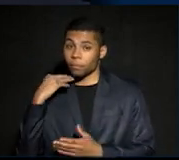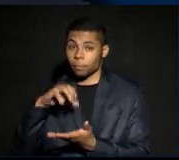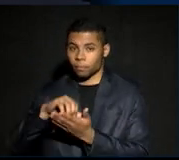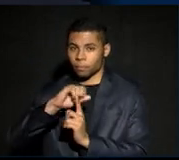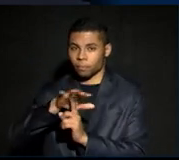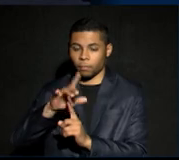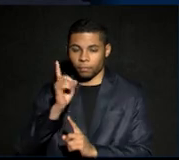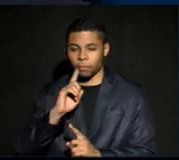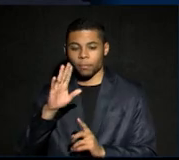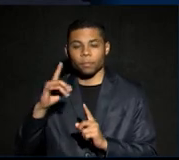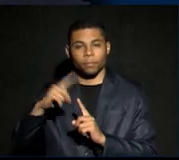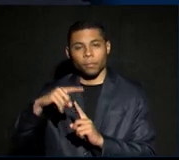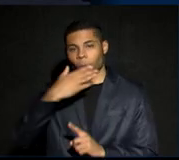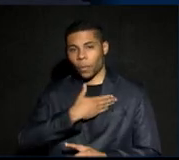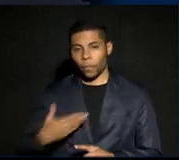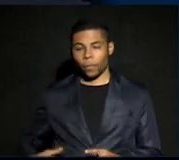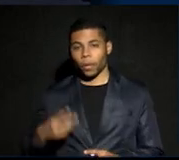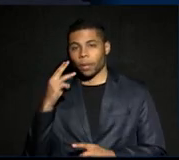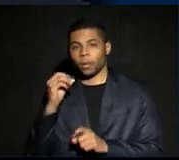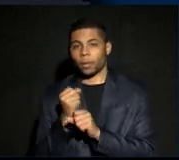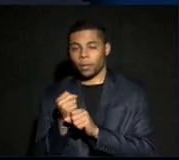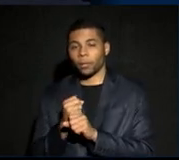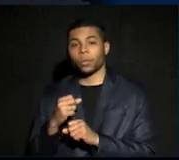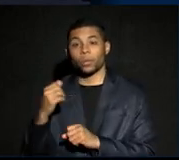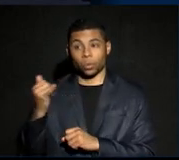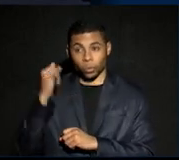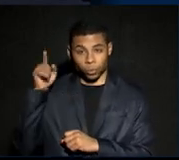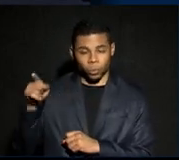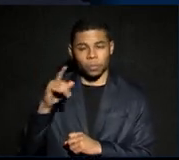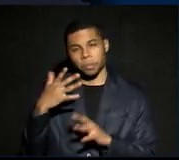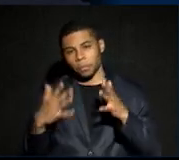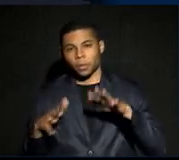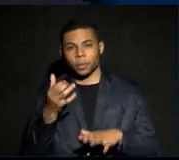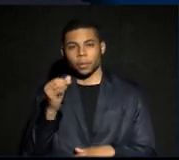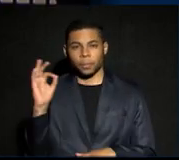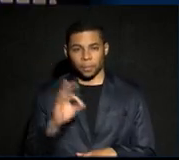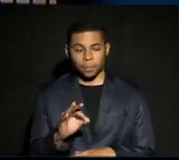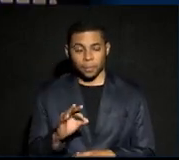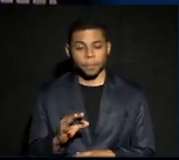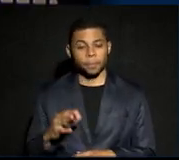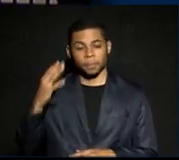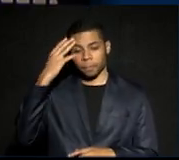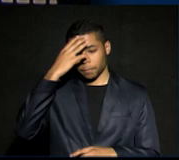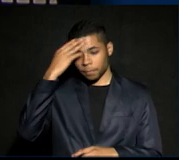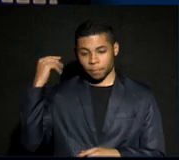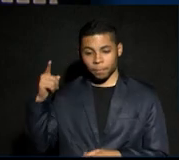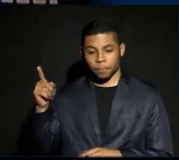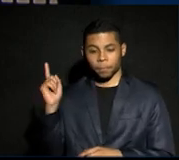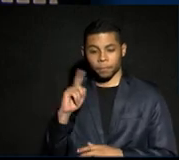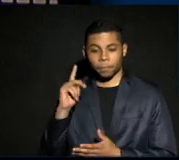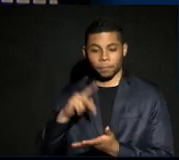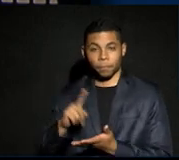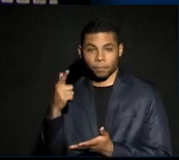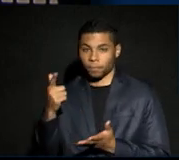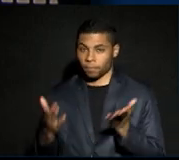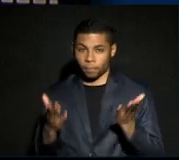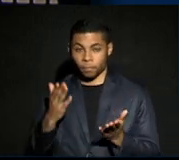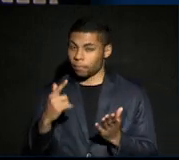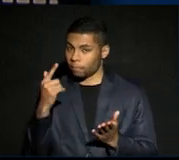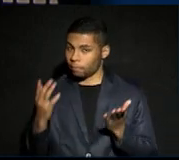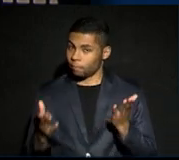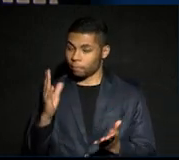juro real, de um título do governo de 30 anos, que o juro real está próximo de 6%. Esquece que isso não é equilíbrio, Não há a